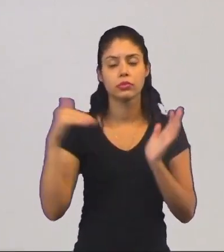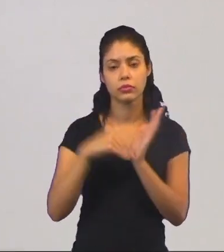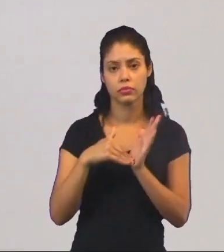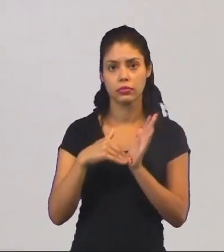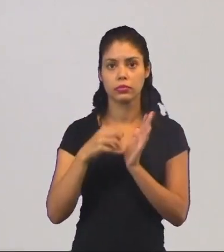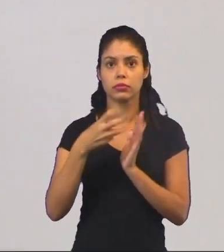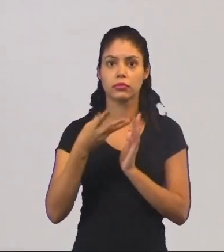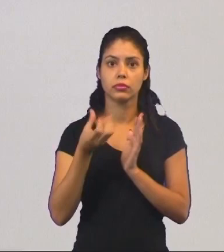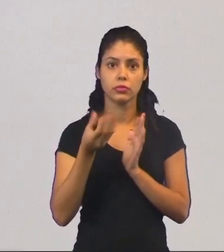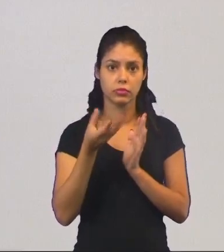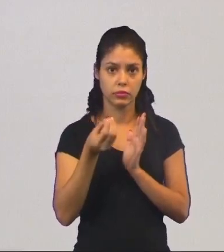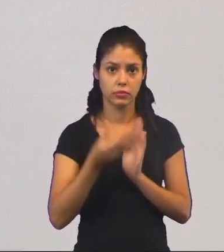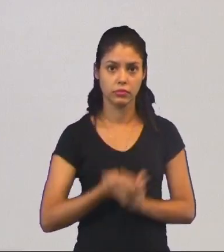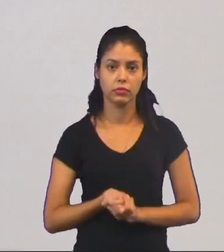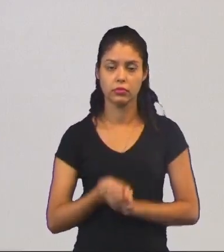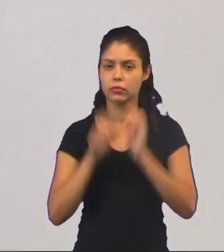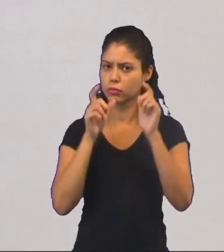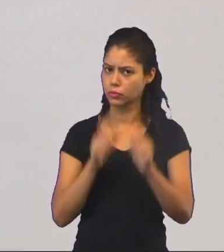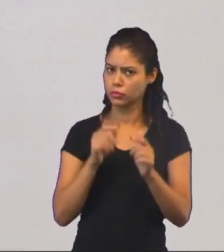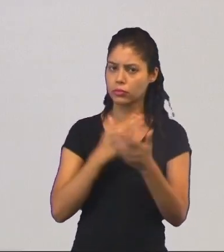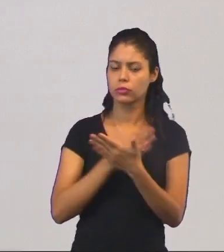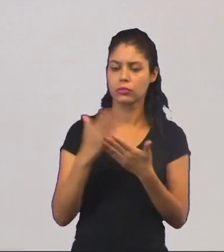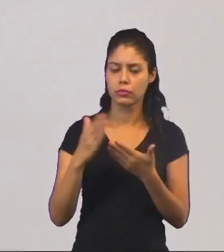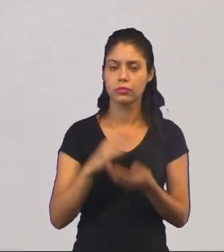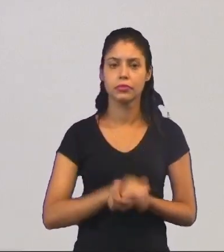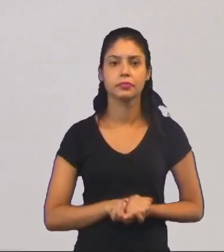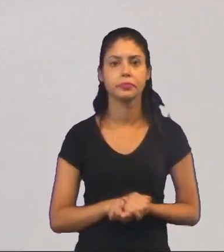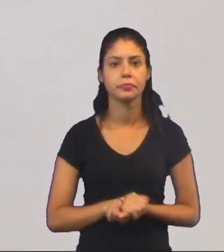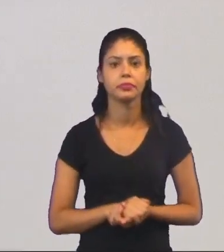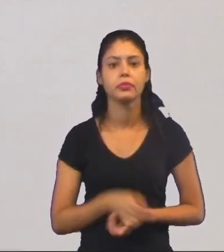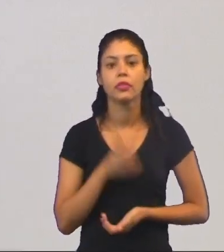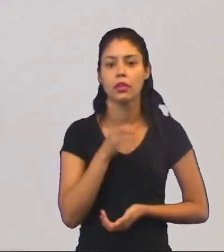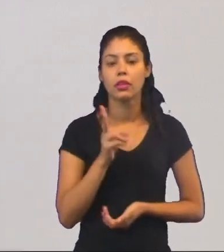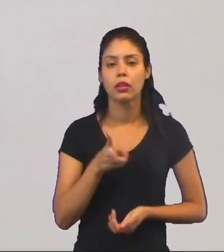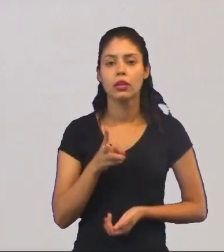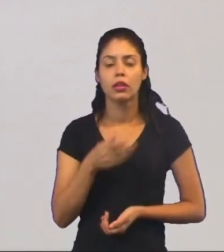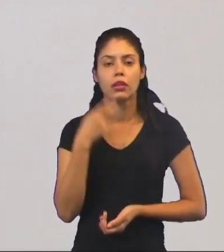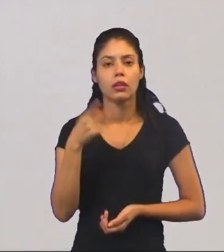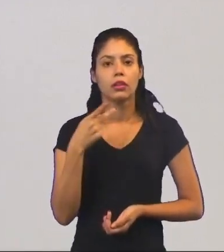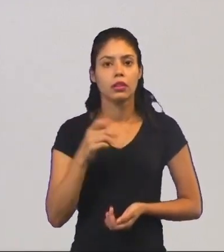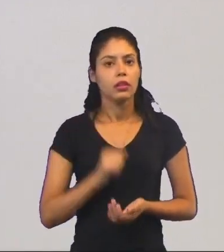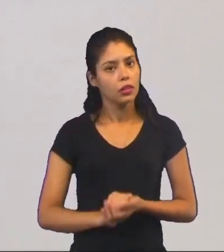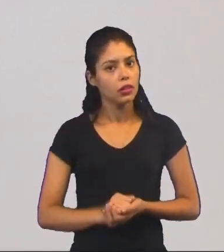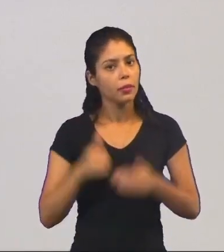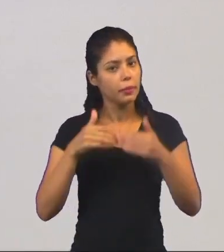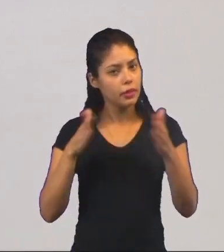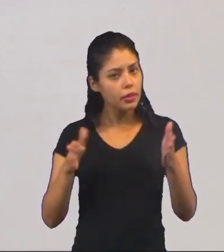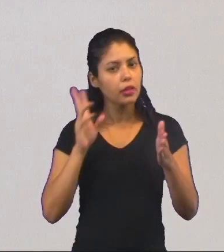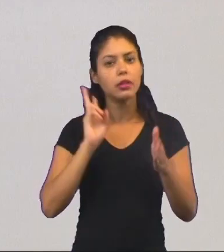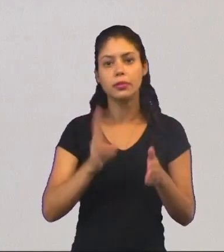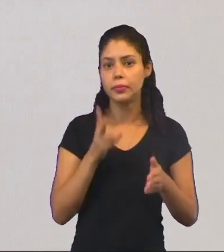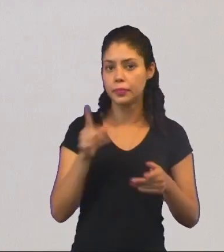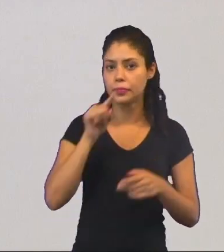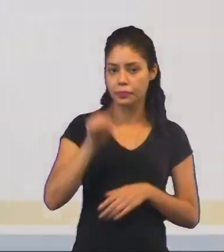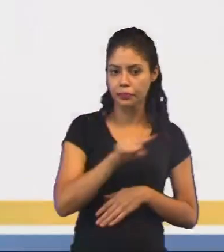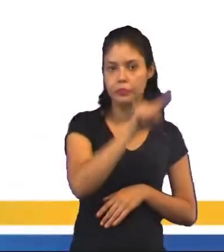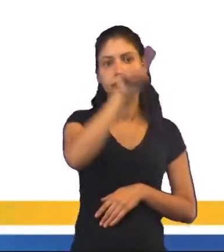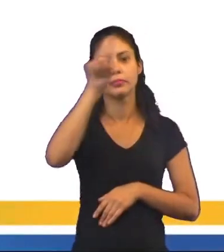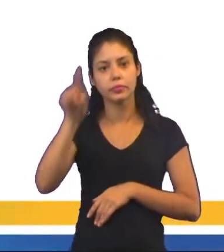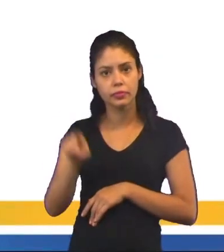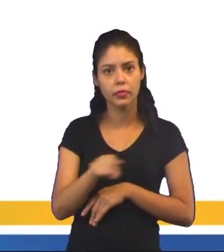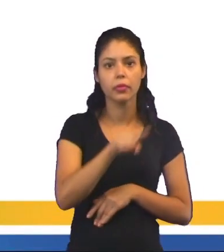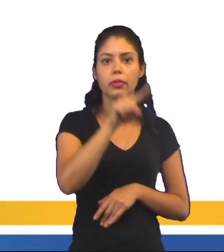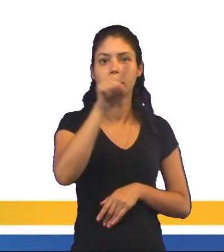e até chegar o 360 onde é o ponto inicial que estão sempre vai falar a abertura um monte